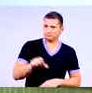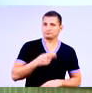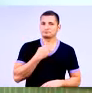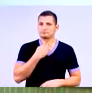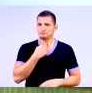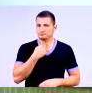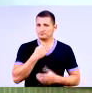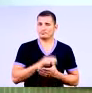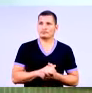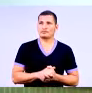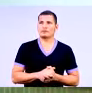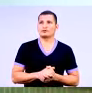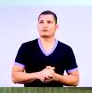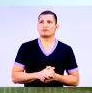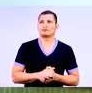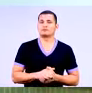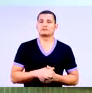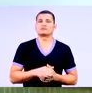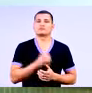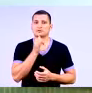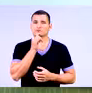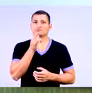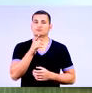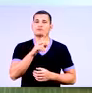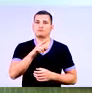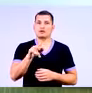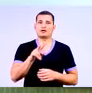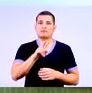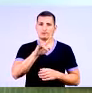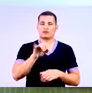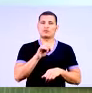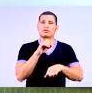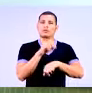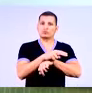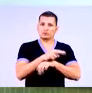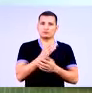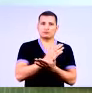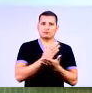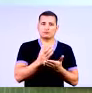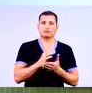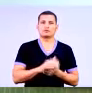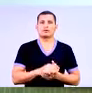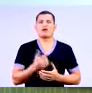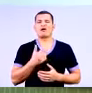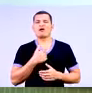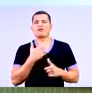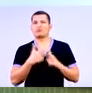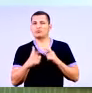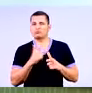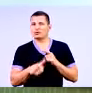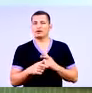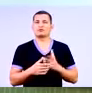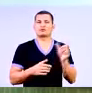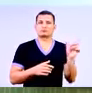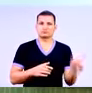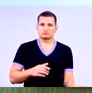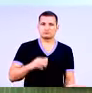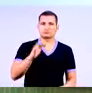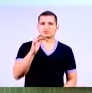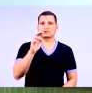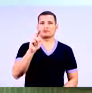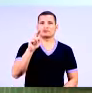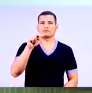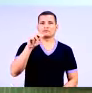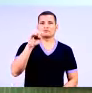faz. Muitas vezes, por exemplo, você vai contratar alguém, você fala assim, olha, eu tive tanto problema com um funcionário tal, porque ele